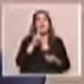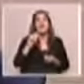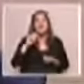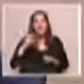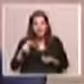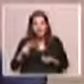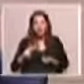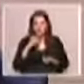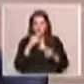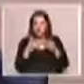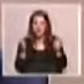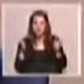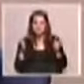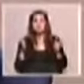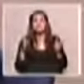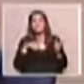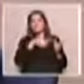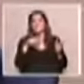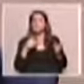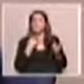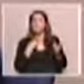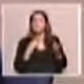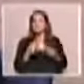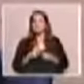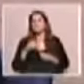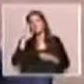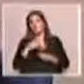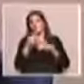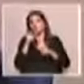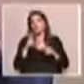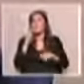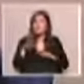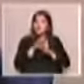uma... pode ser para abrir uma... Eu sei que há muita gente que vê o programa depois do almoço,